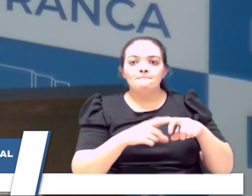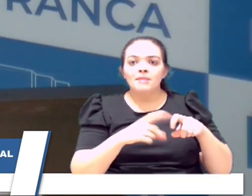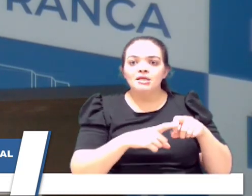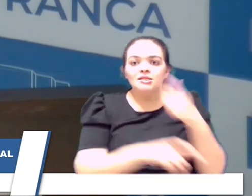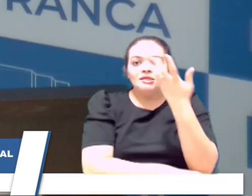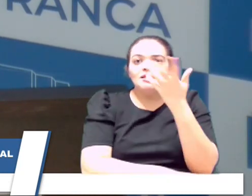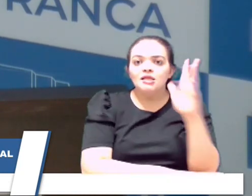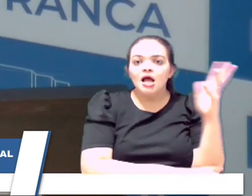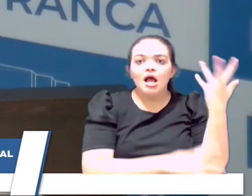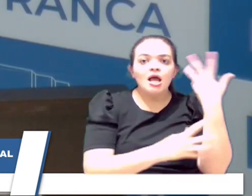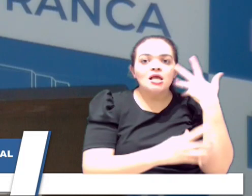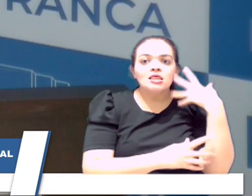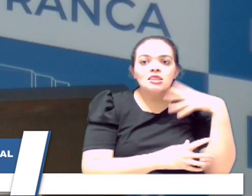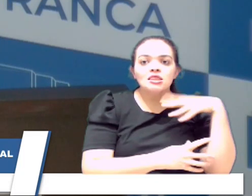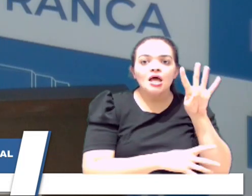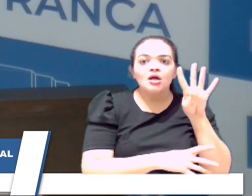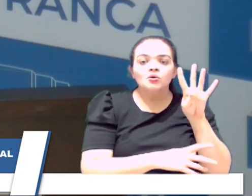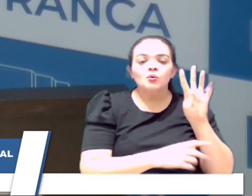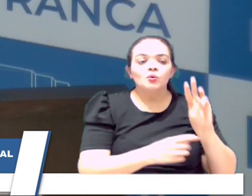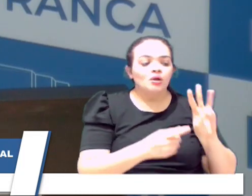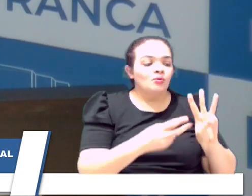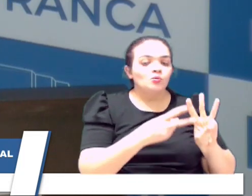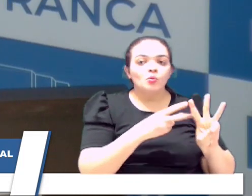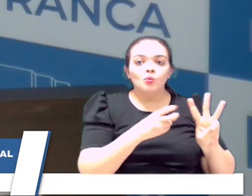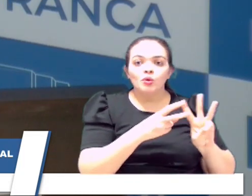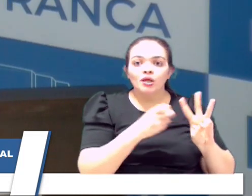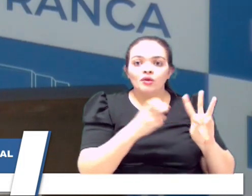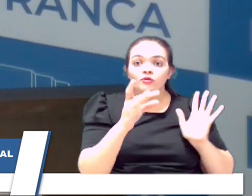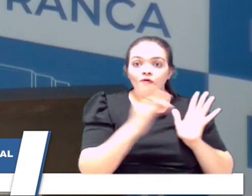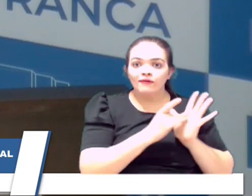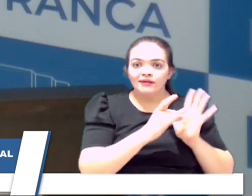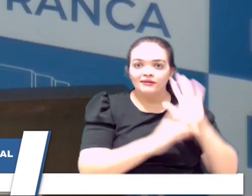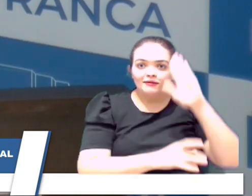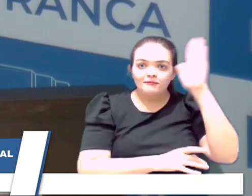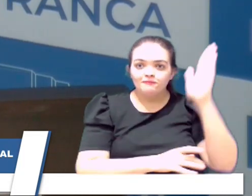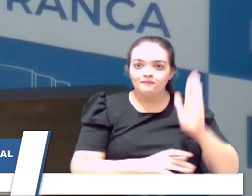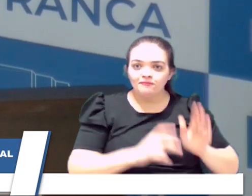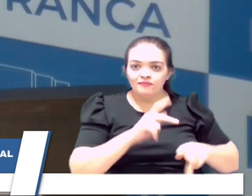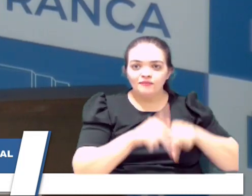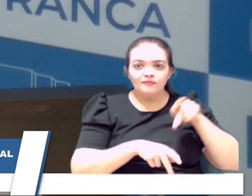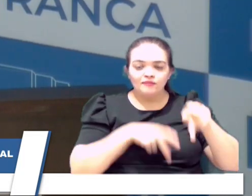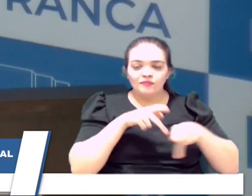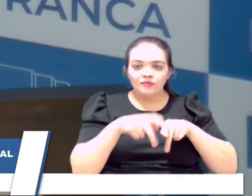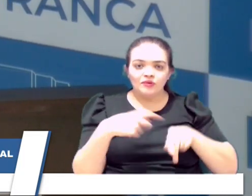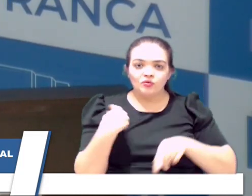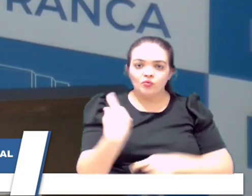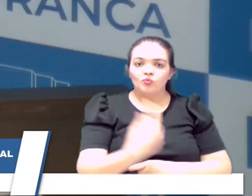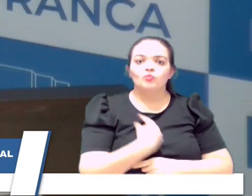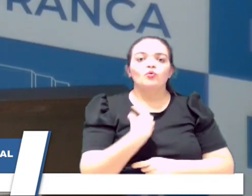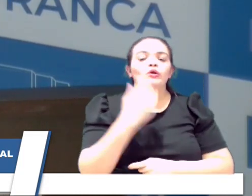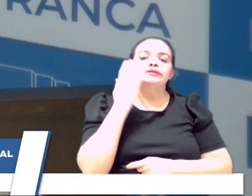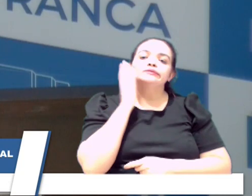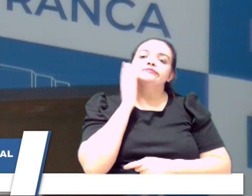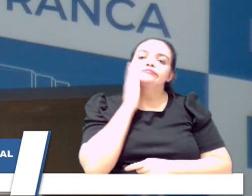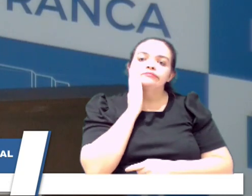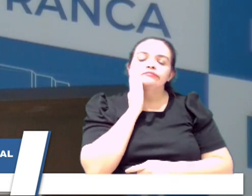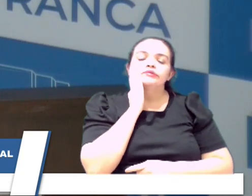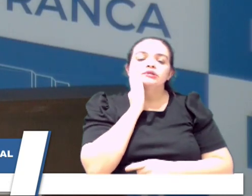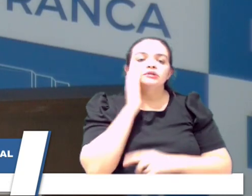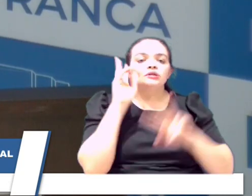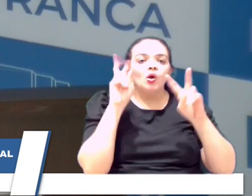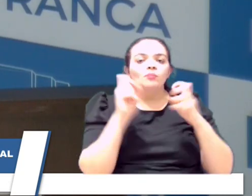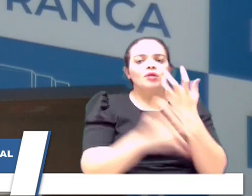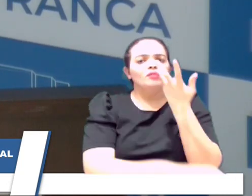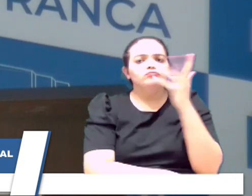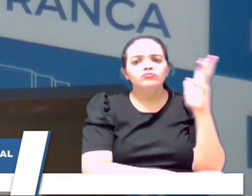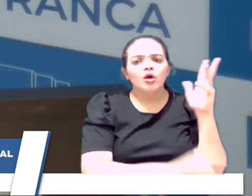vinda dos nossos índios, os verdadeiros brasileiros. Vindo também de nós mesmos, que entendemos bastante sobre plantas. Isso é uma coisa